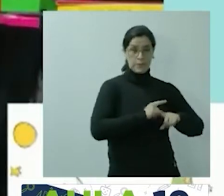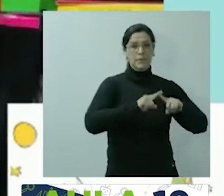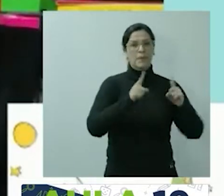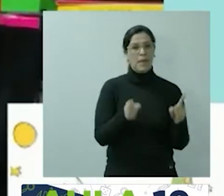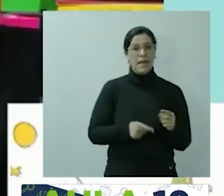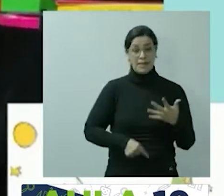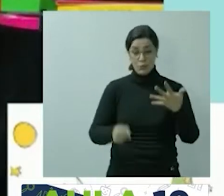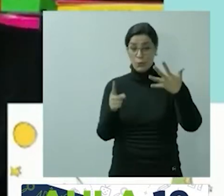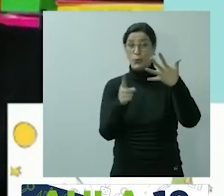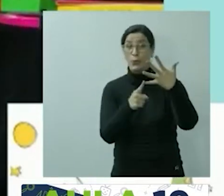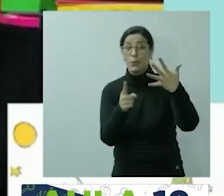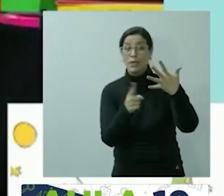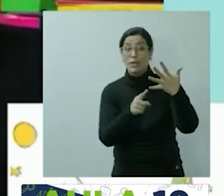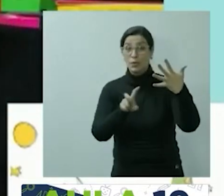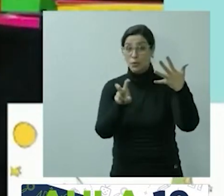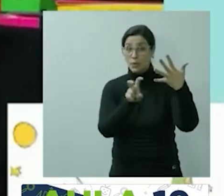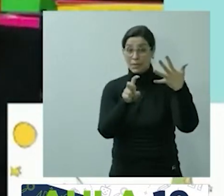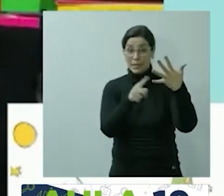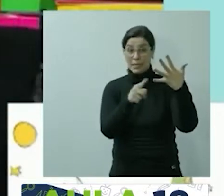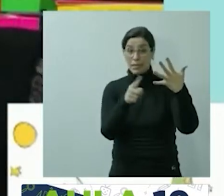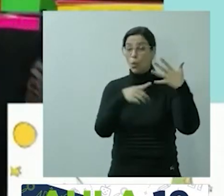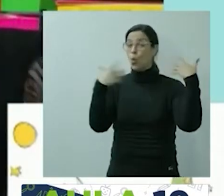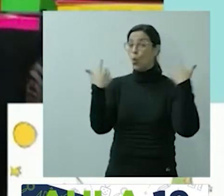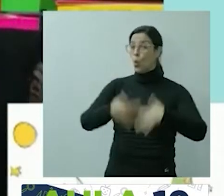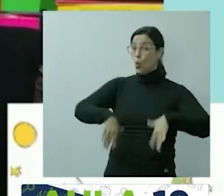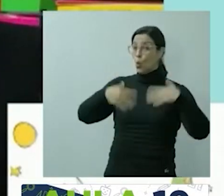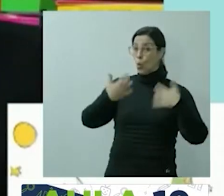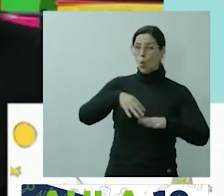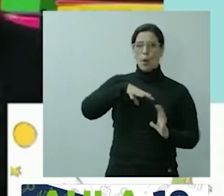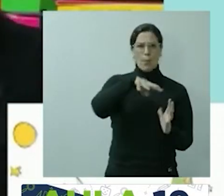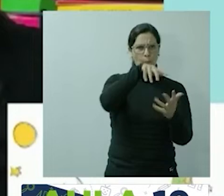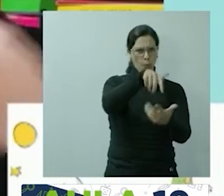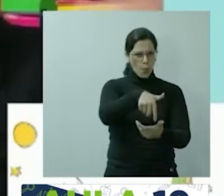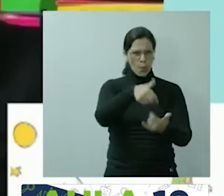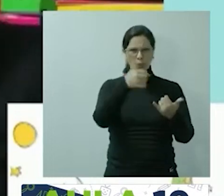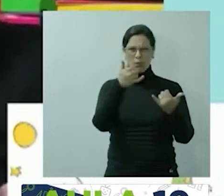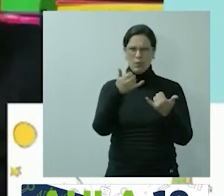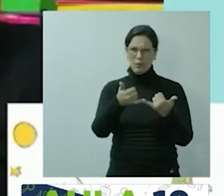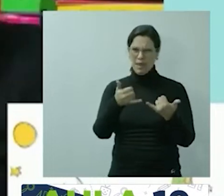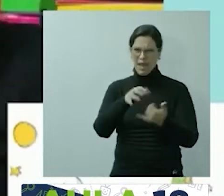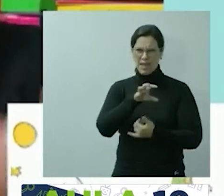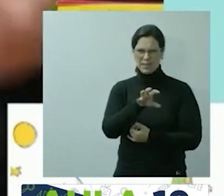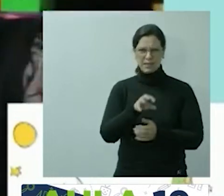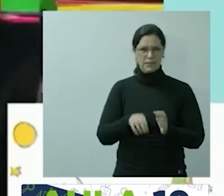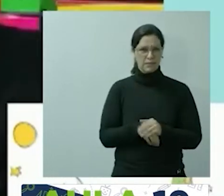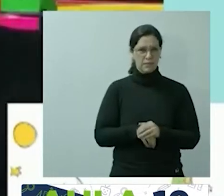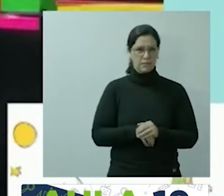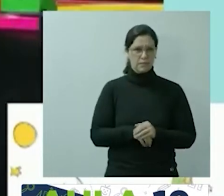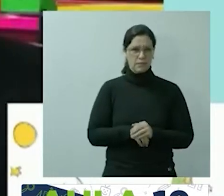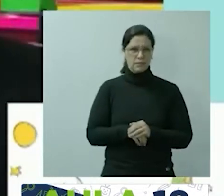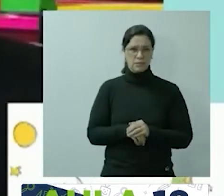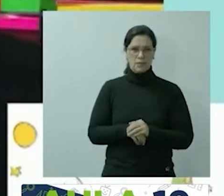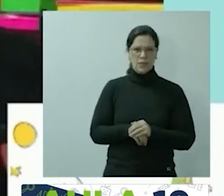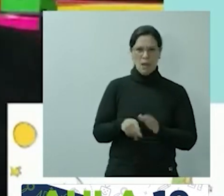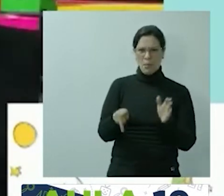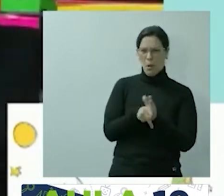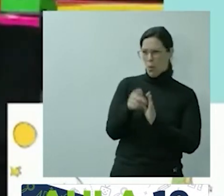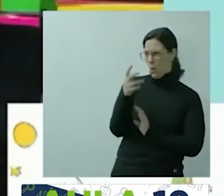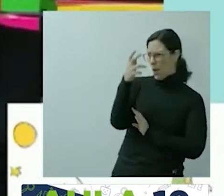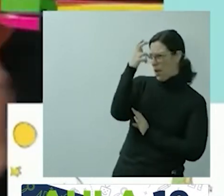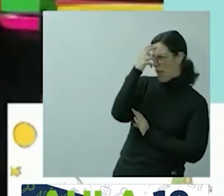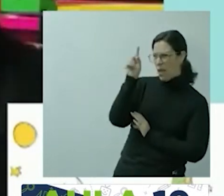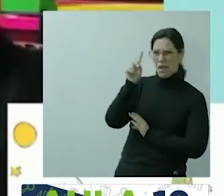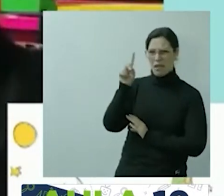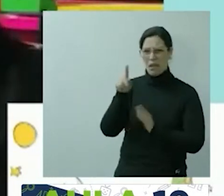o quinto planeta foi um planeta que não era assim como o do rei,